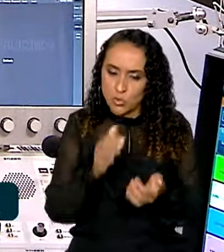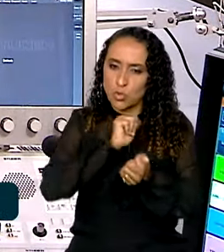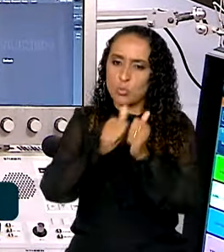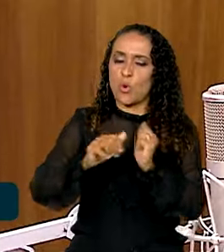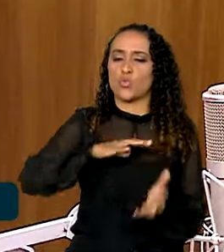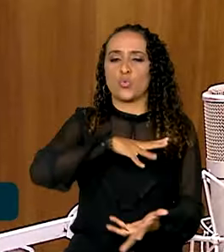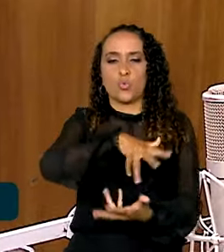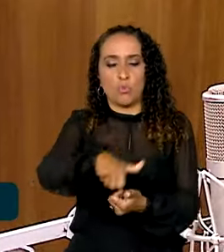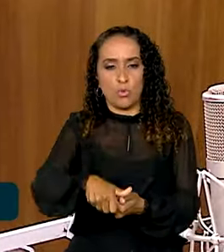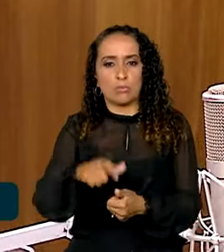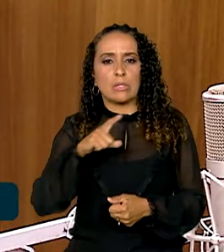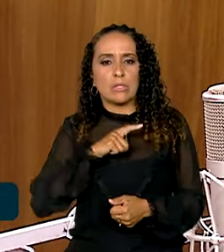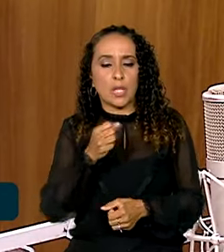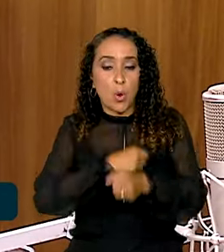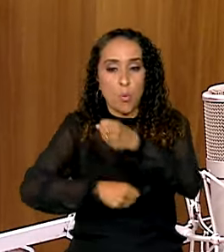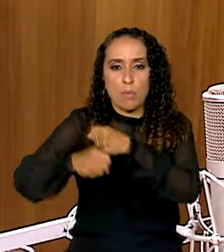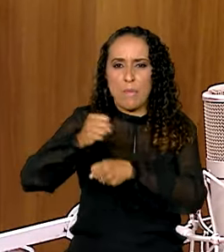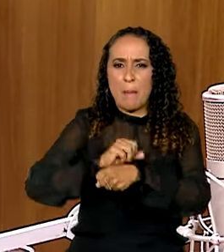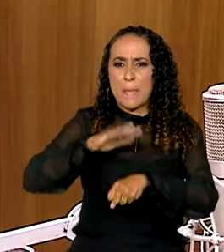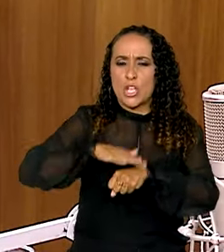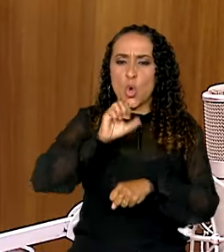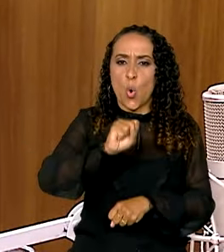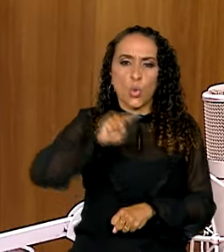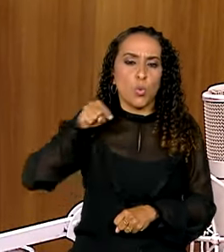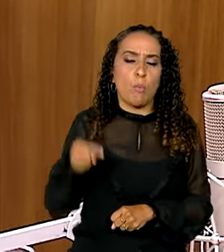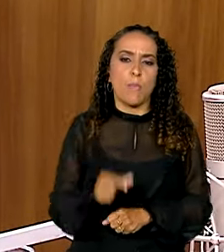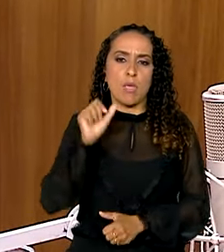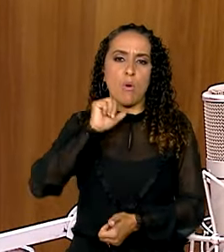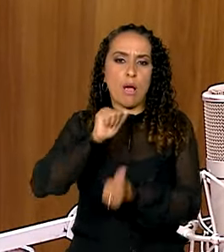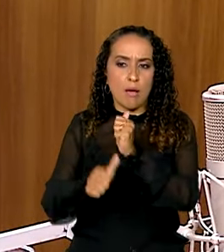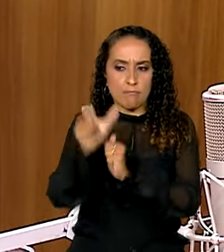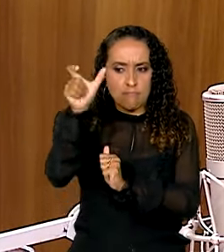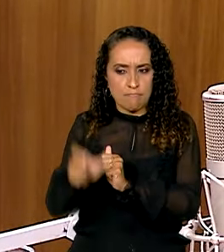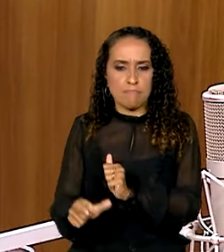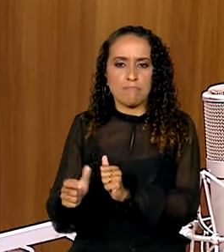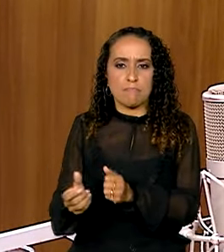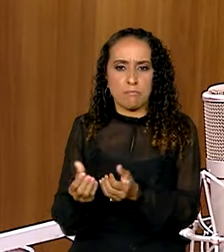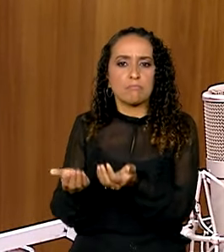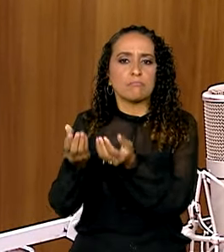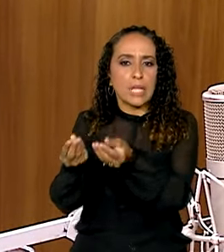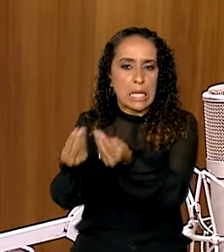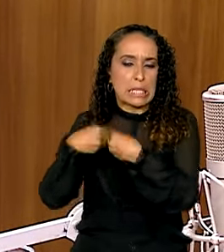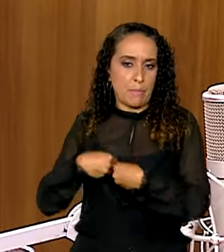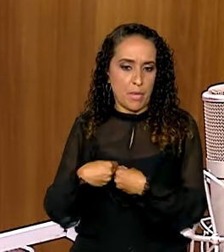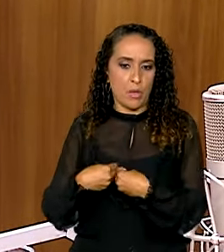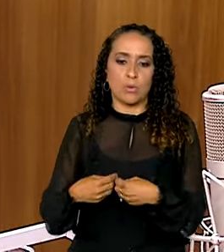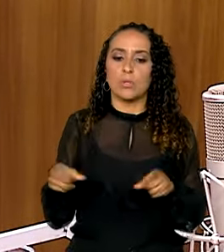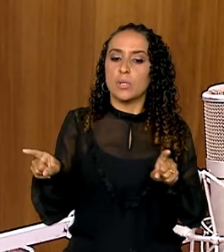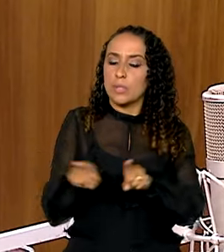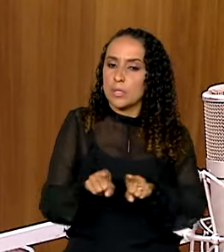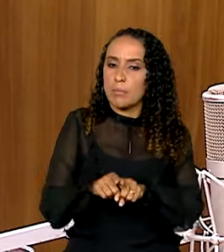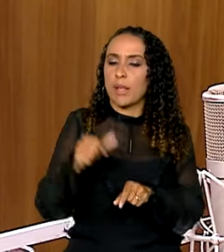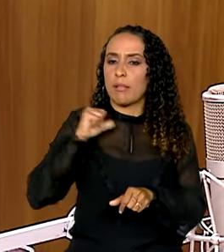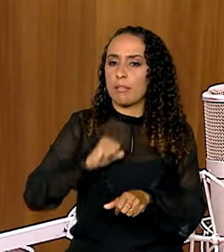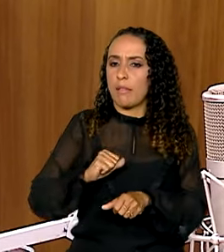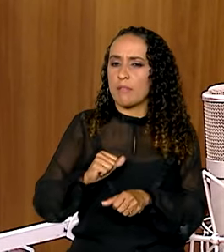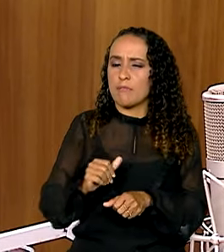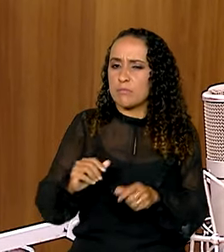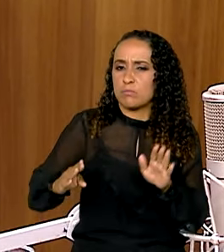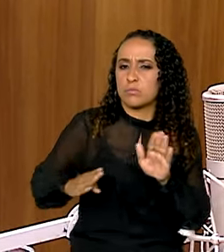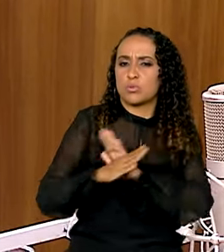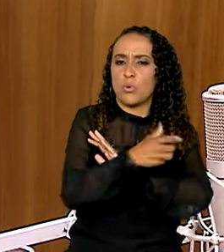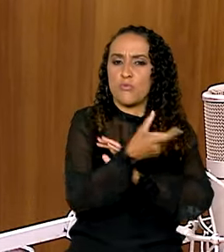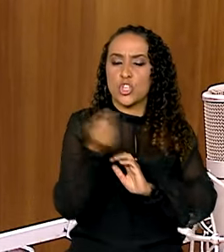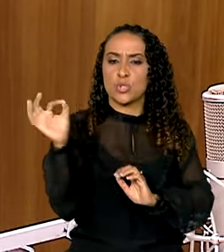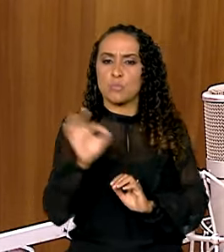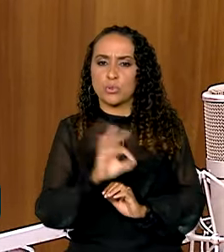mundo. Nós tivemos no ano passado mais de 8 mil atletas que foram beneficiados. No Bolsa Pódio tivemos um crescimento de mais de 20%